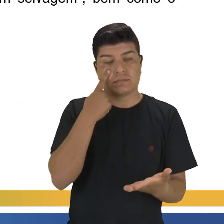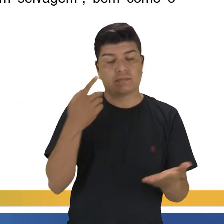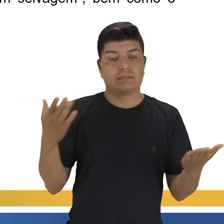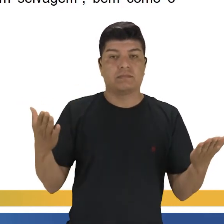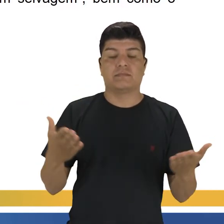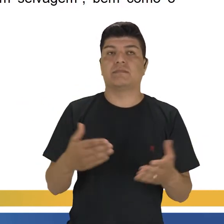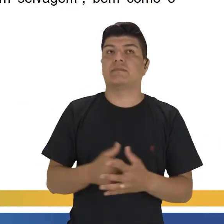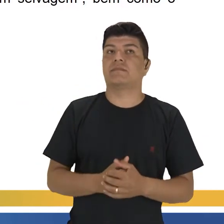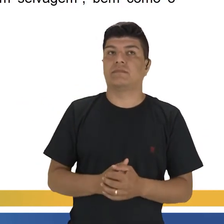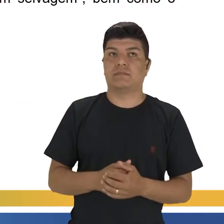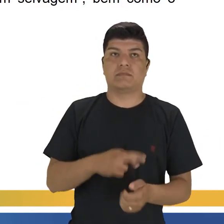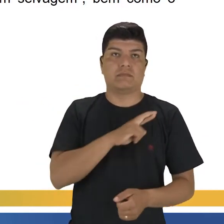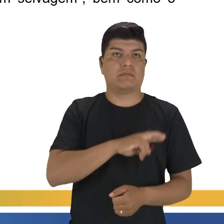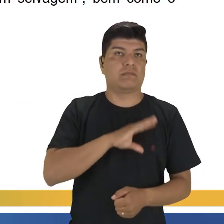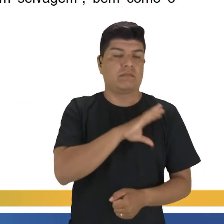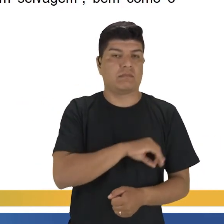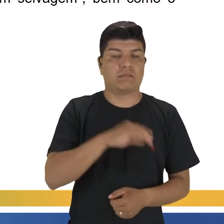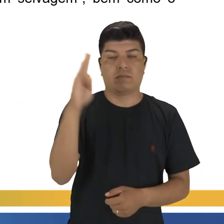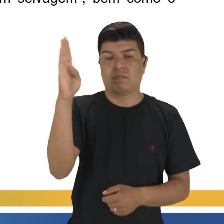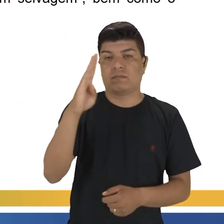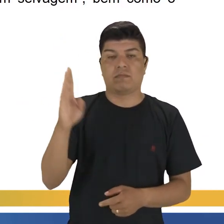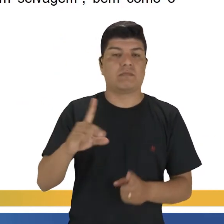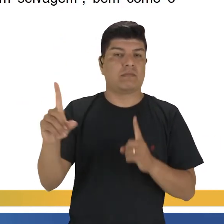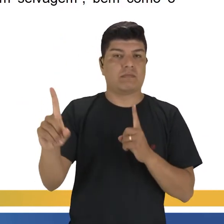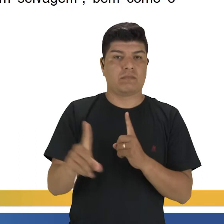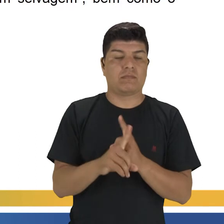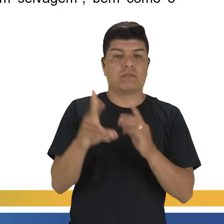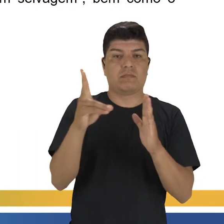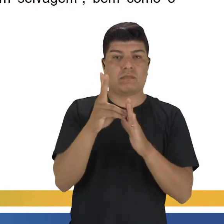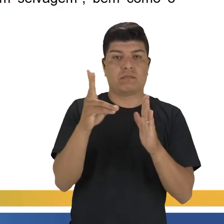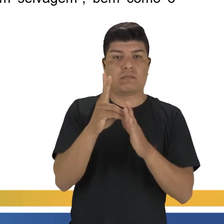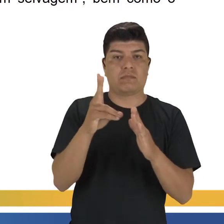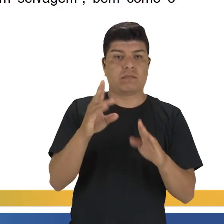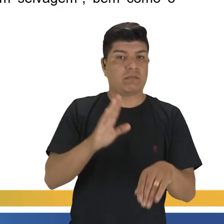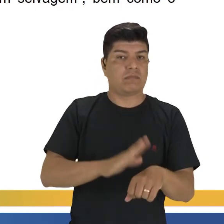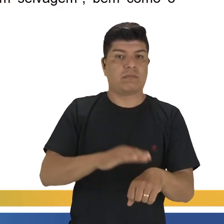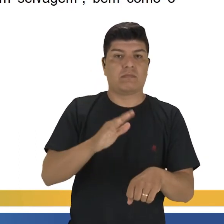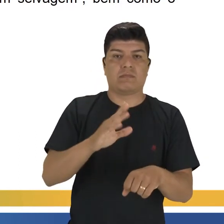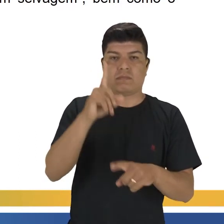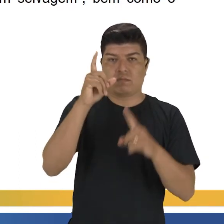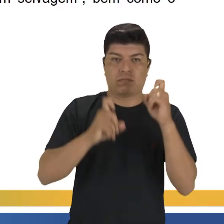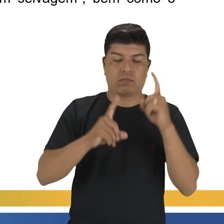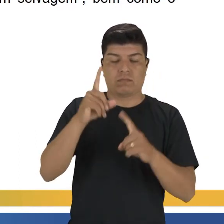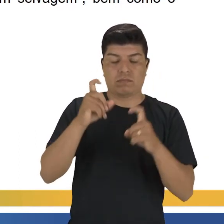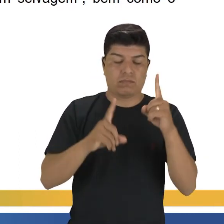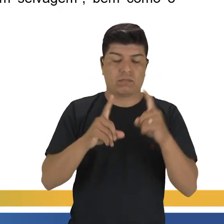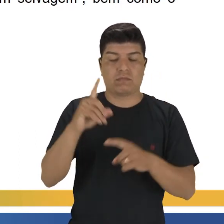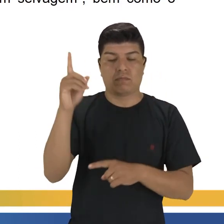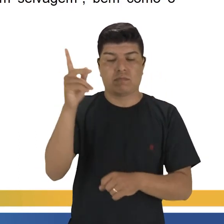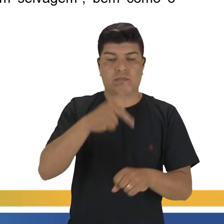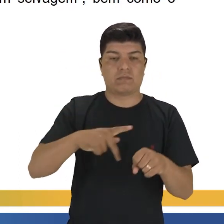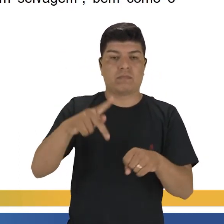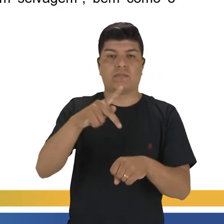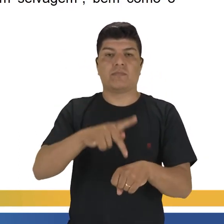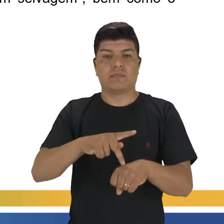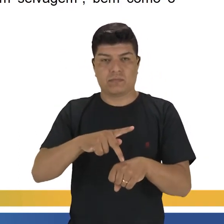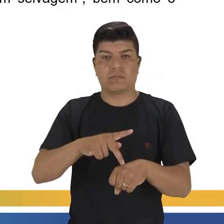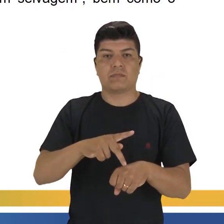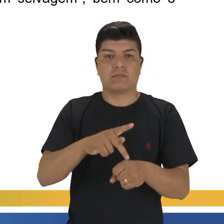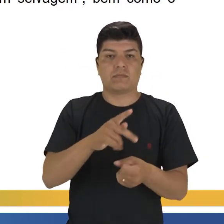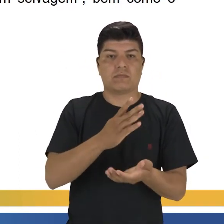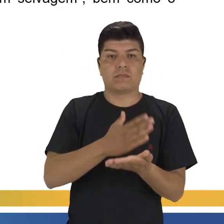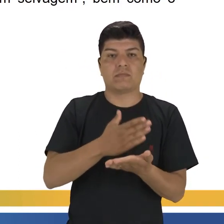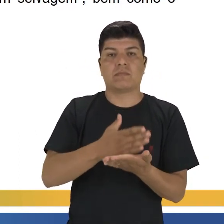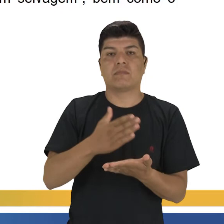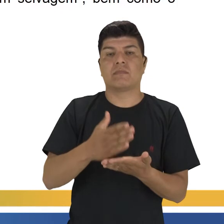ver. O romantismo brasileiro encontrou no índio a sua mais autêntica expressão de nacionalidade sobre essa fase